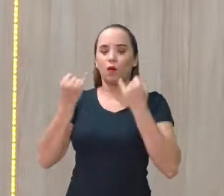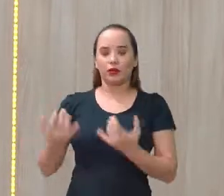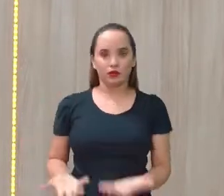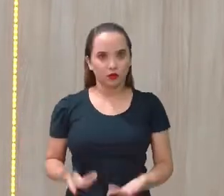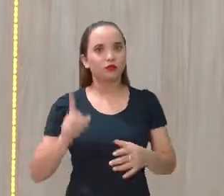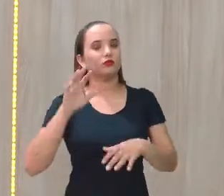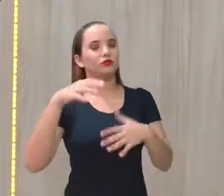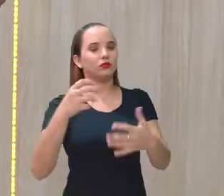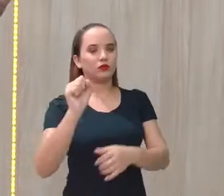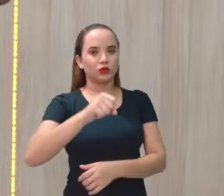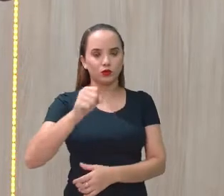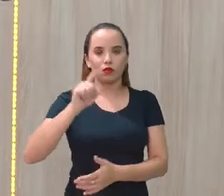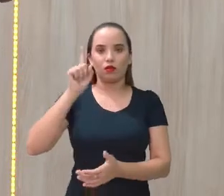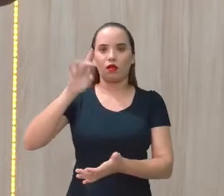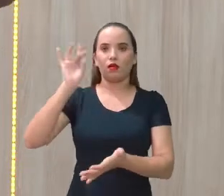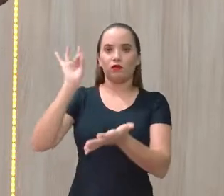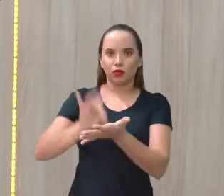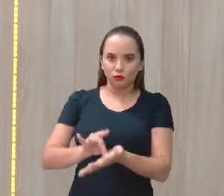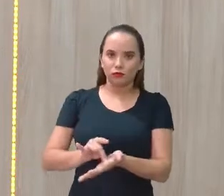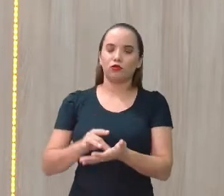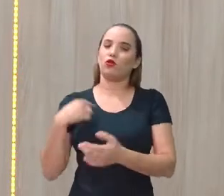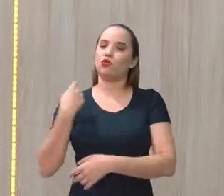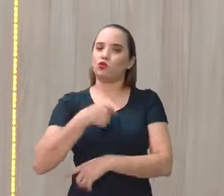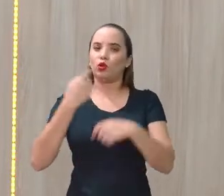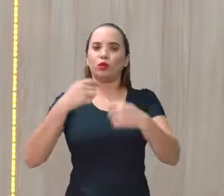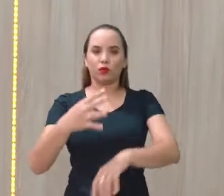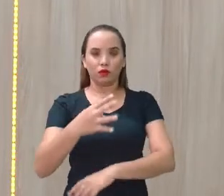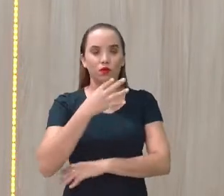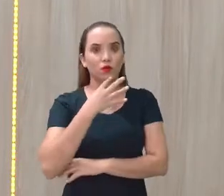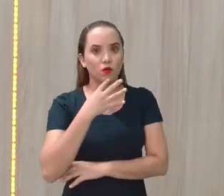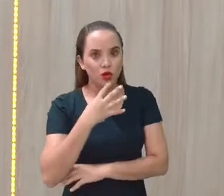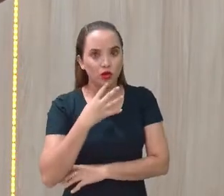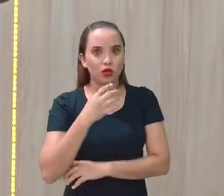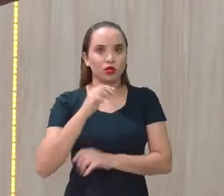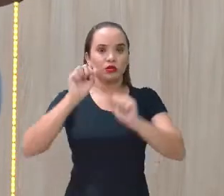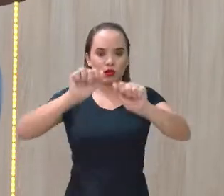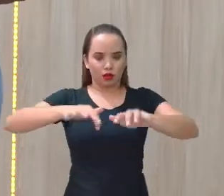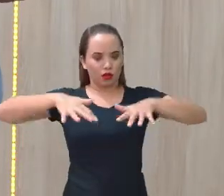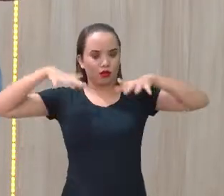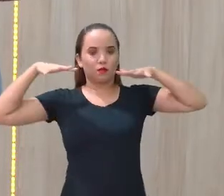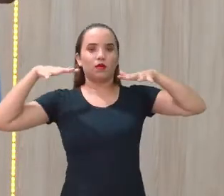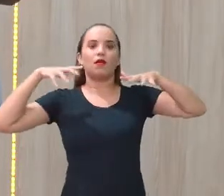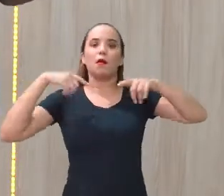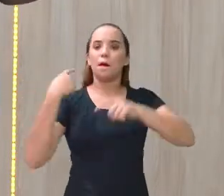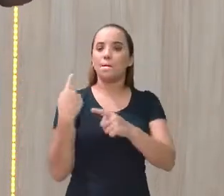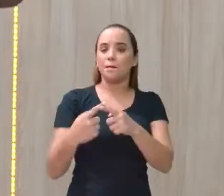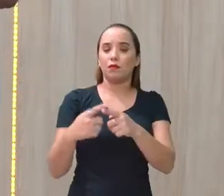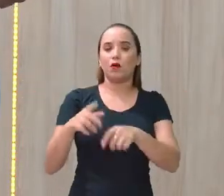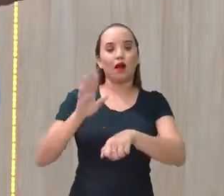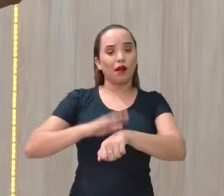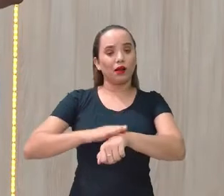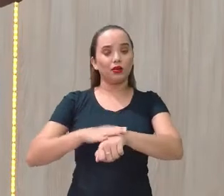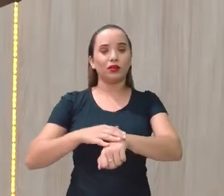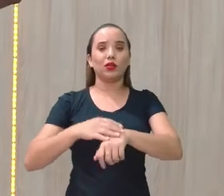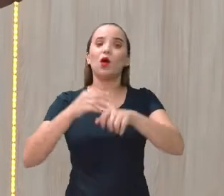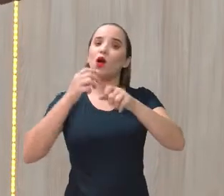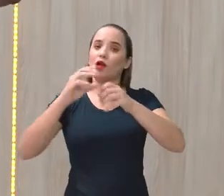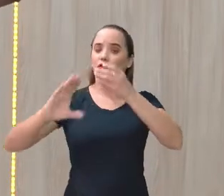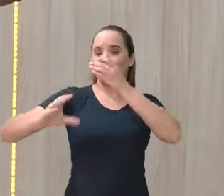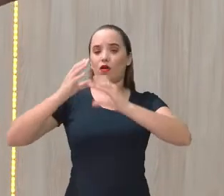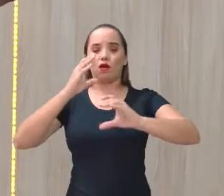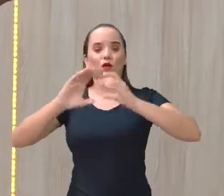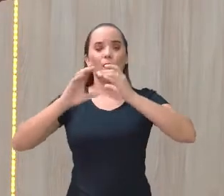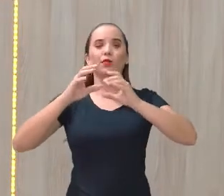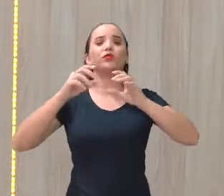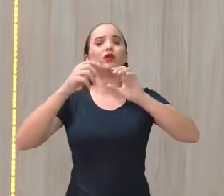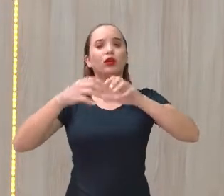gente precisa conhecer nosso público, nosso auditório, para poder fazer da melhor forma uma exposição oral. No final